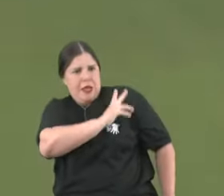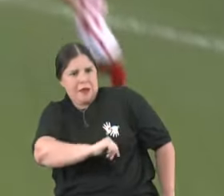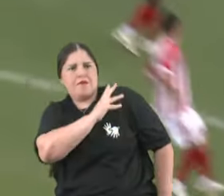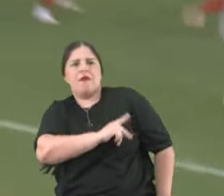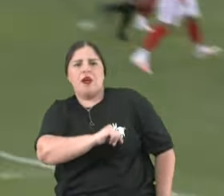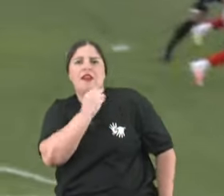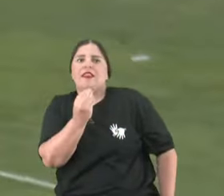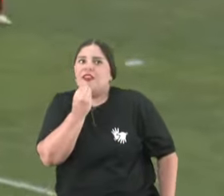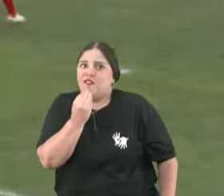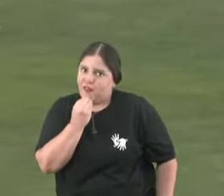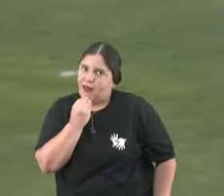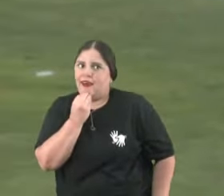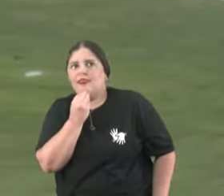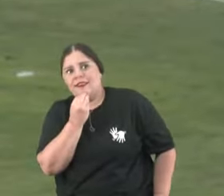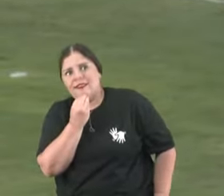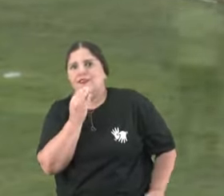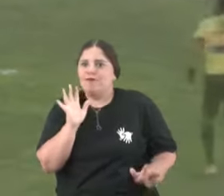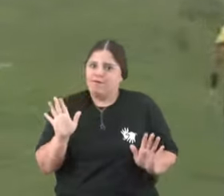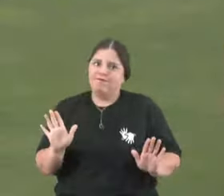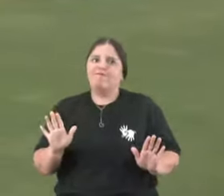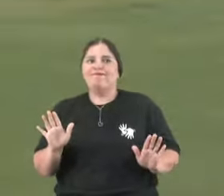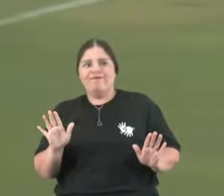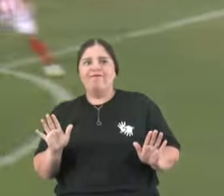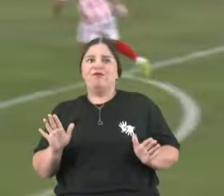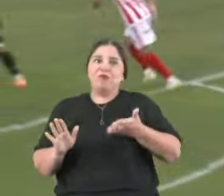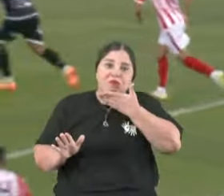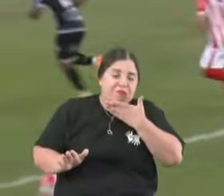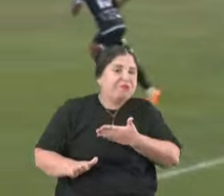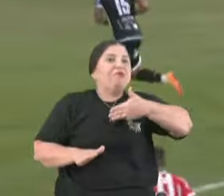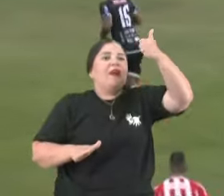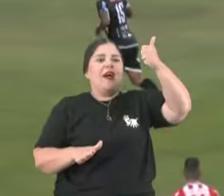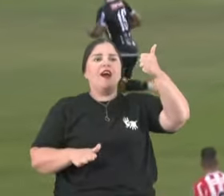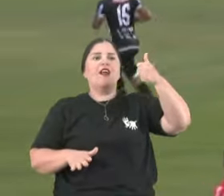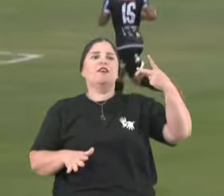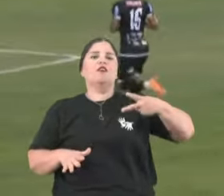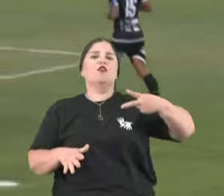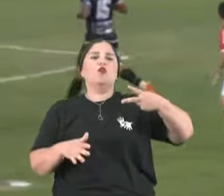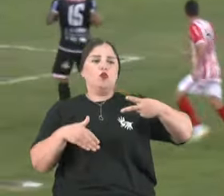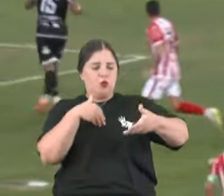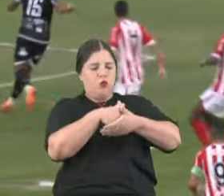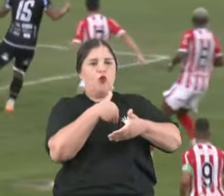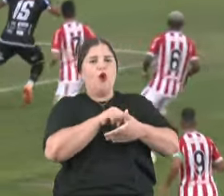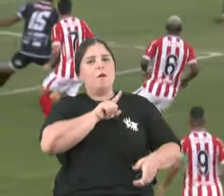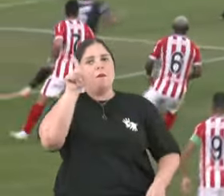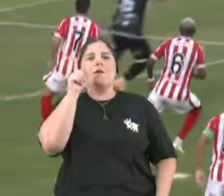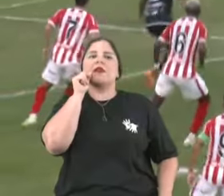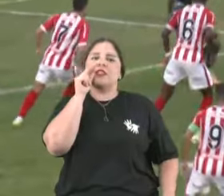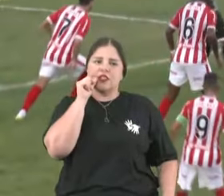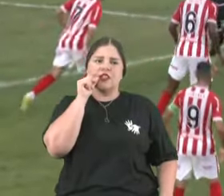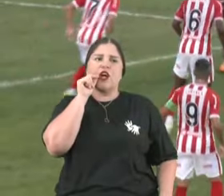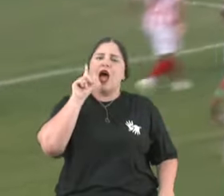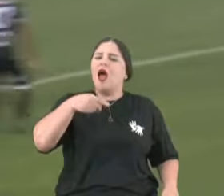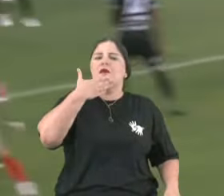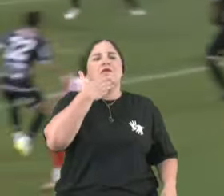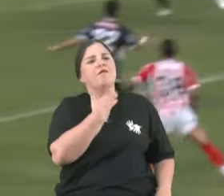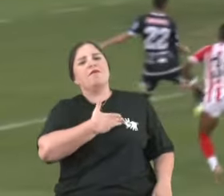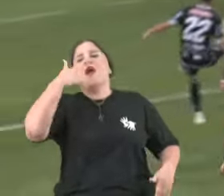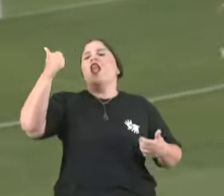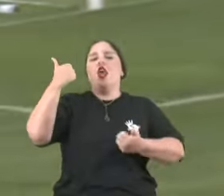tem a condição de fazer o segundo jogo em Maceió, porque ele é o melhor time do campeonato em termos de